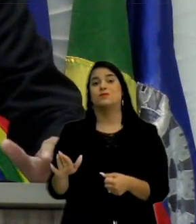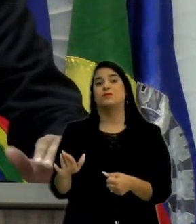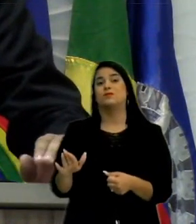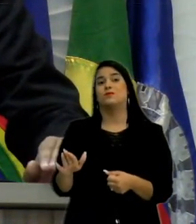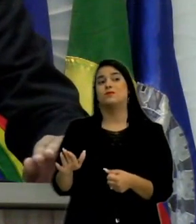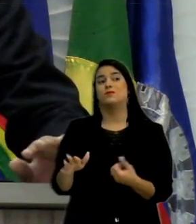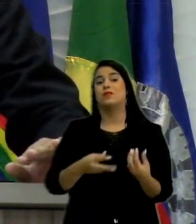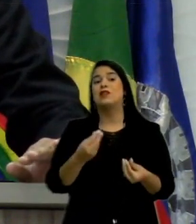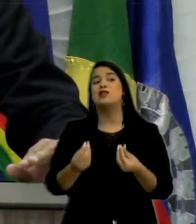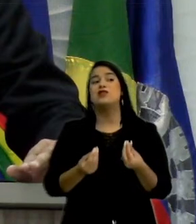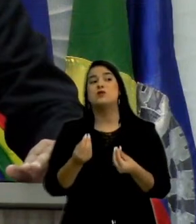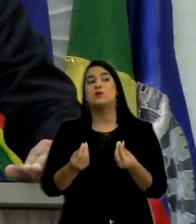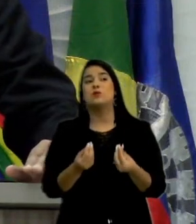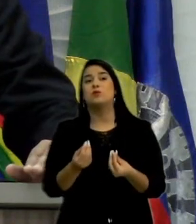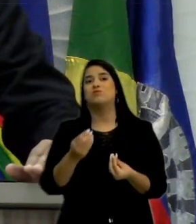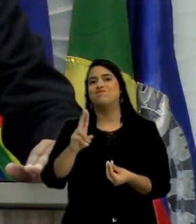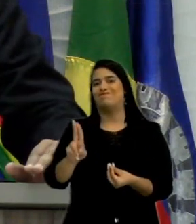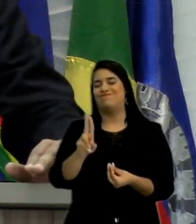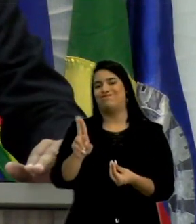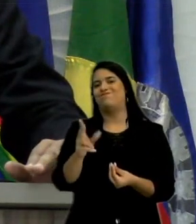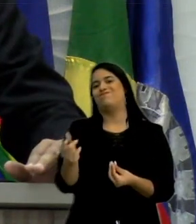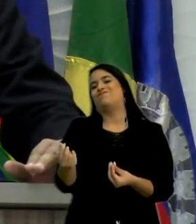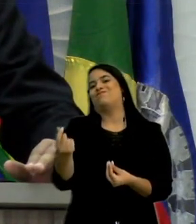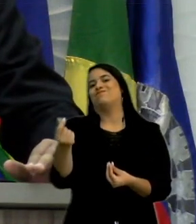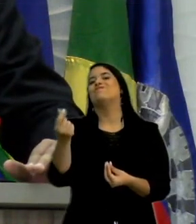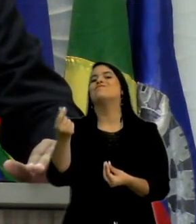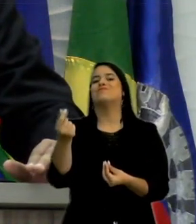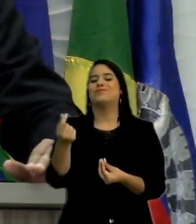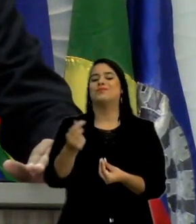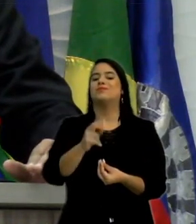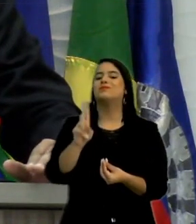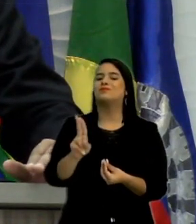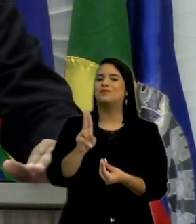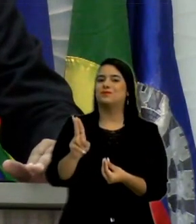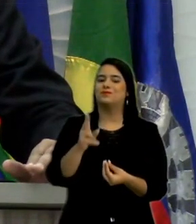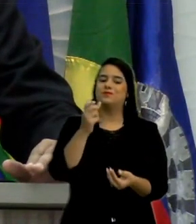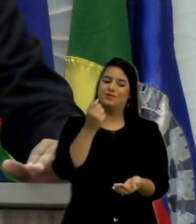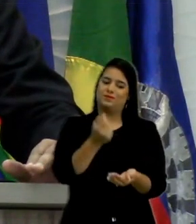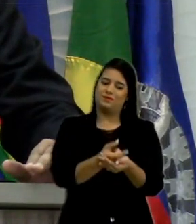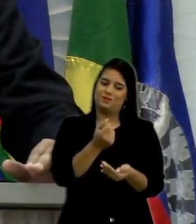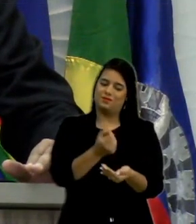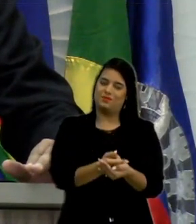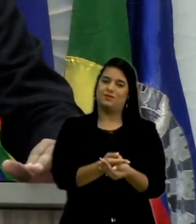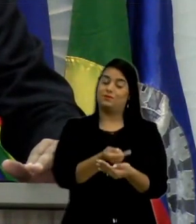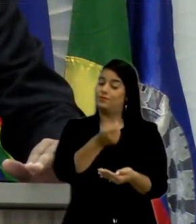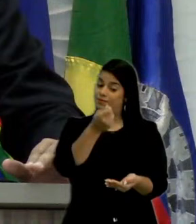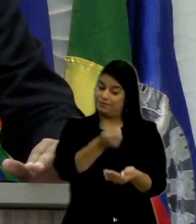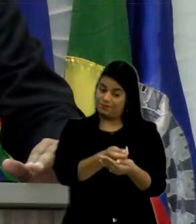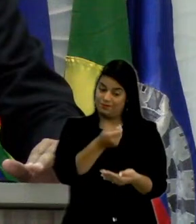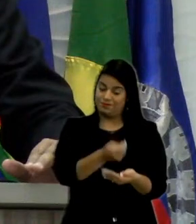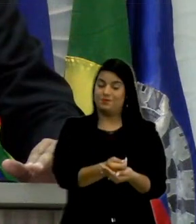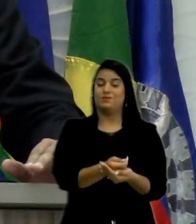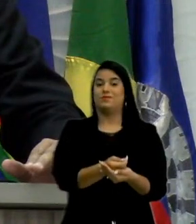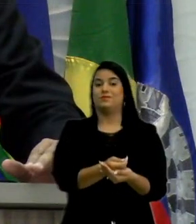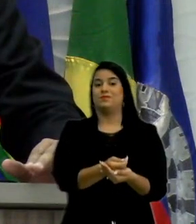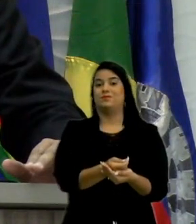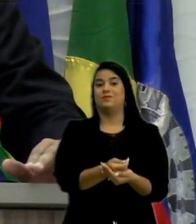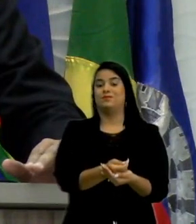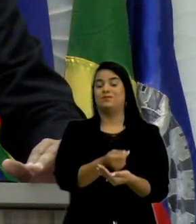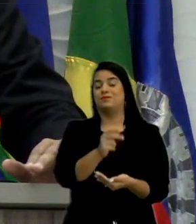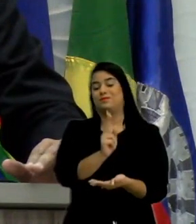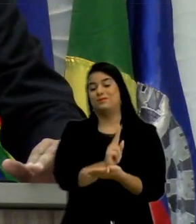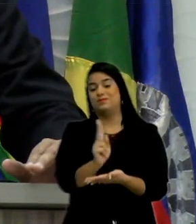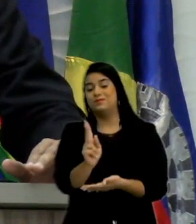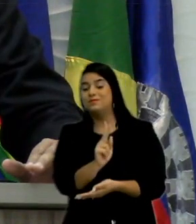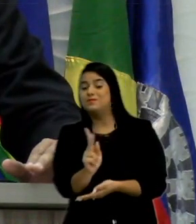ainda aonde entrou o dinheiro que era para ser pago aos professores. Não se sabe,